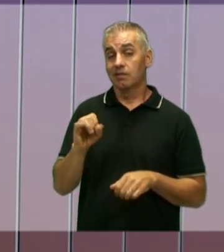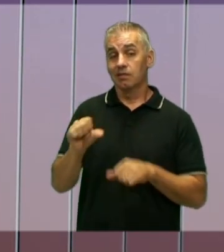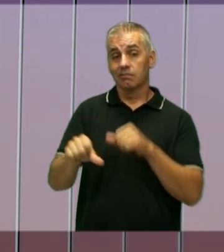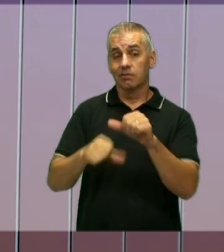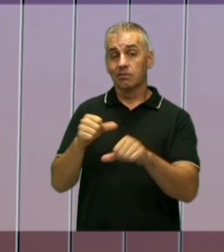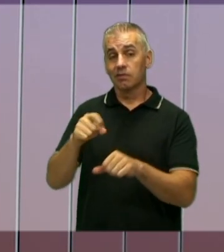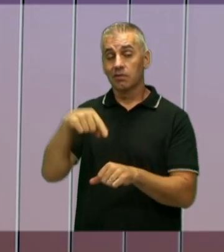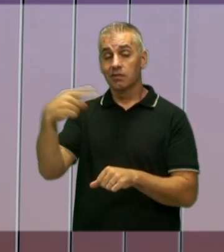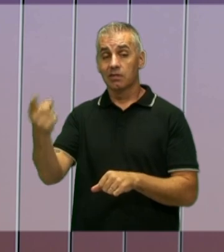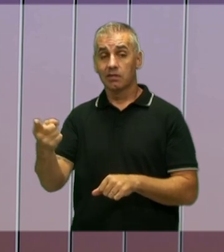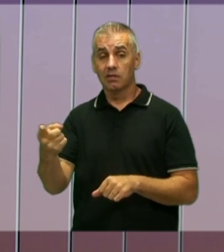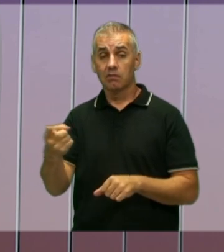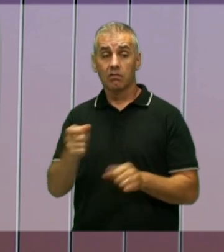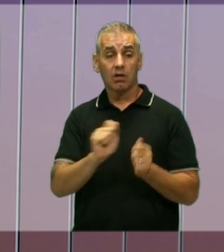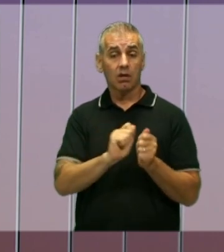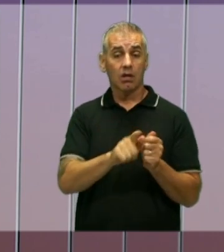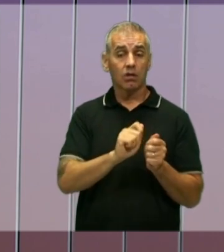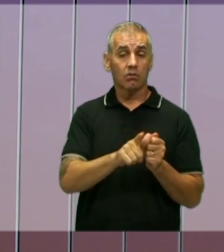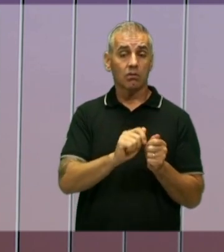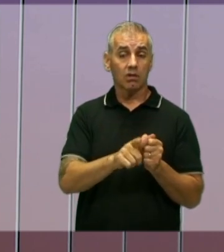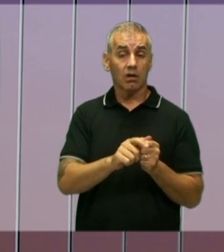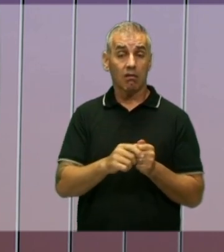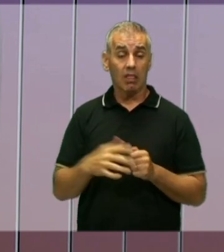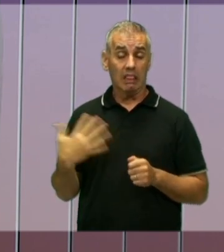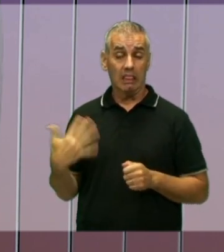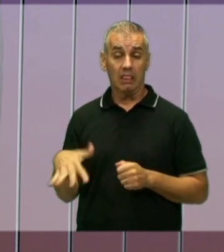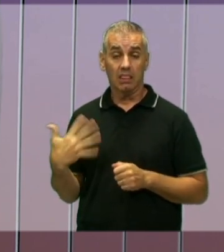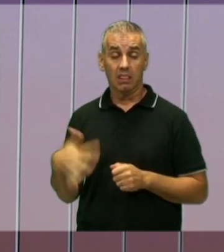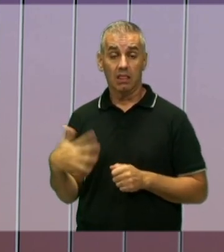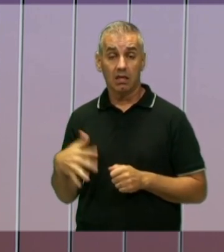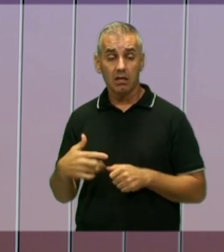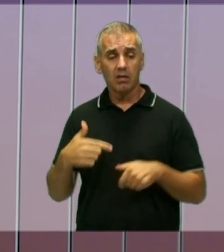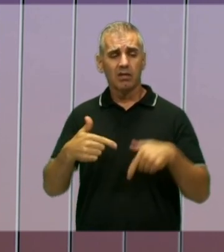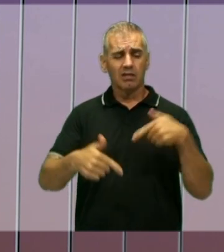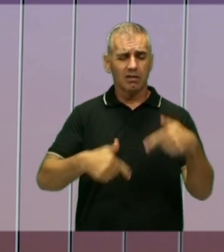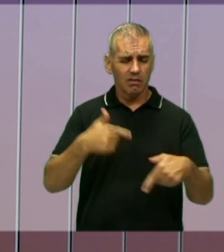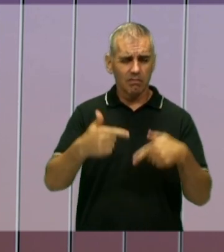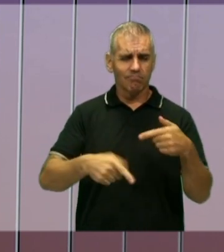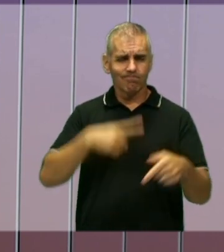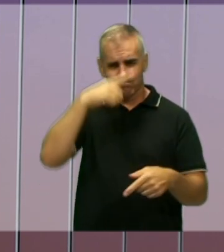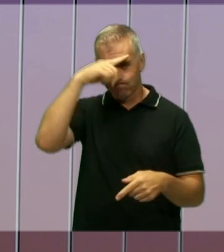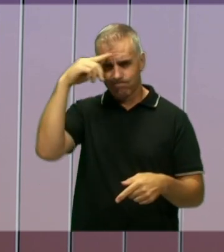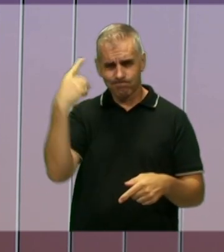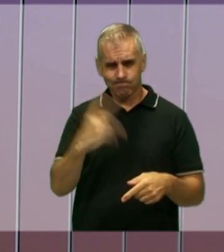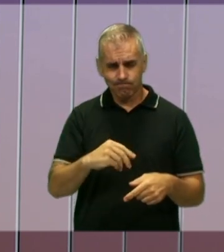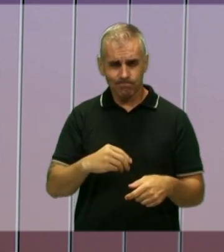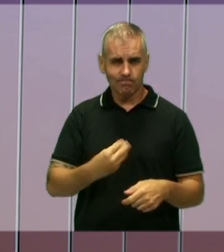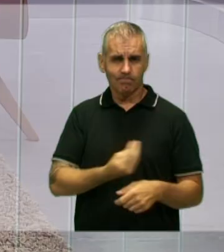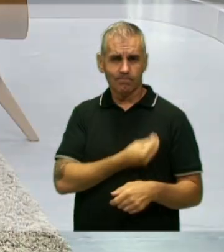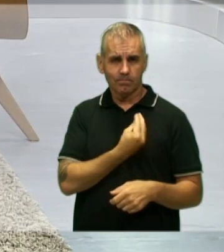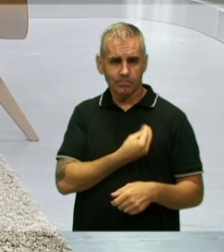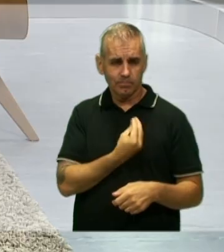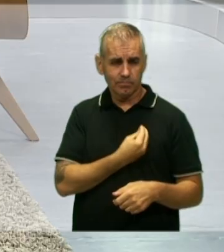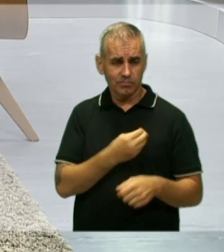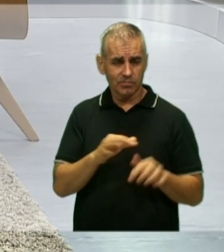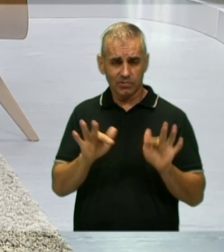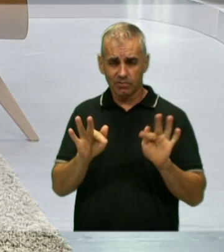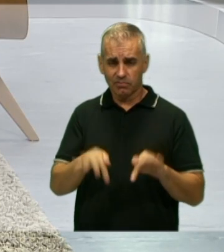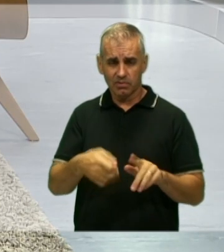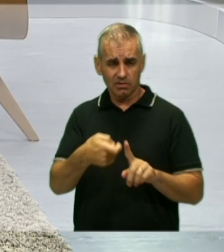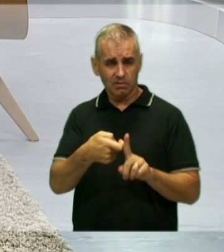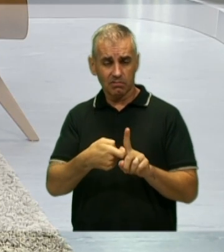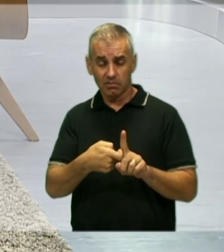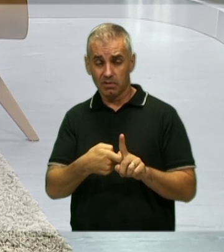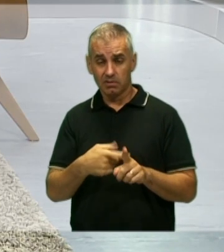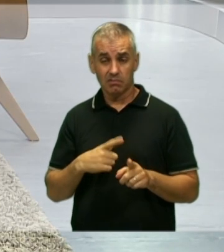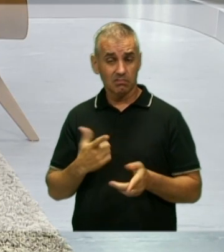não era compatível. Como é que o cara vai ficar dentro da cidade, trabalhando, dando a vida pela população, para no final do mês sobrar uma quirela no bolso,